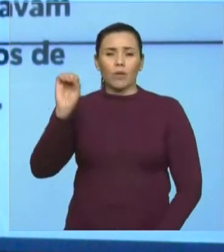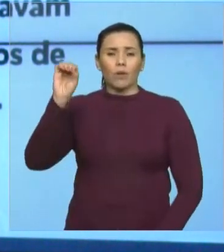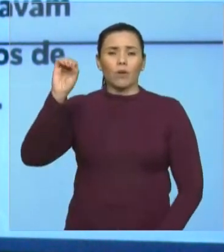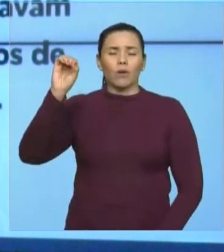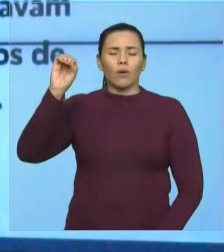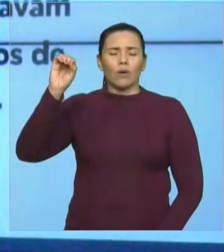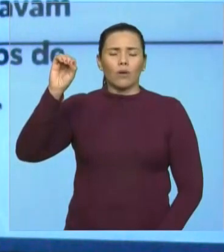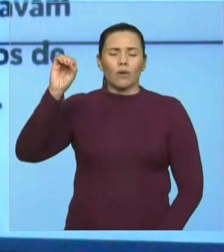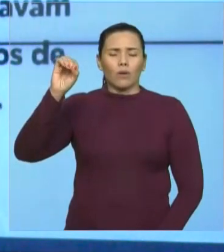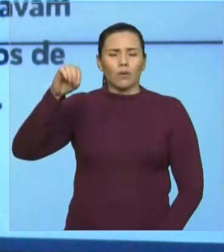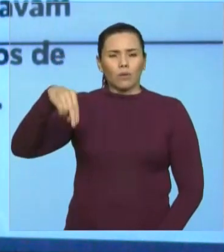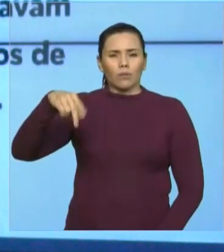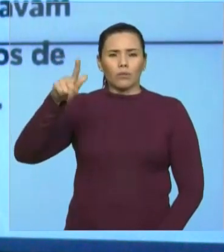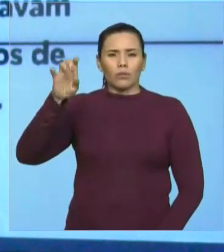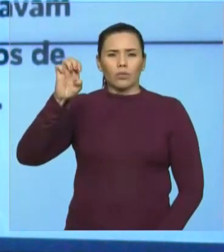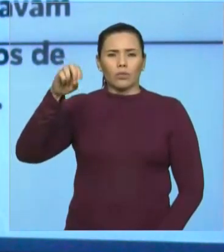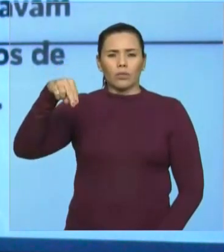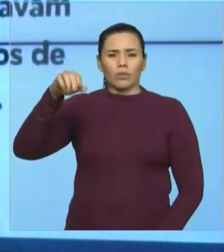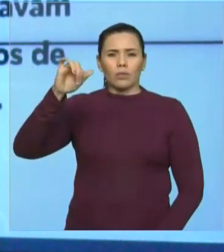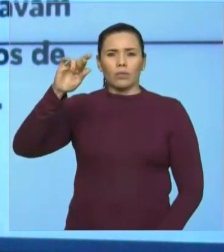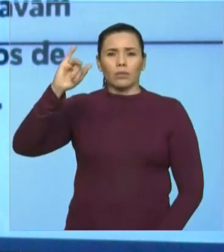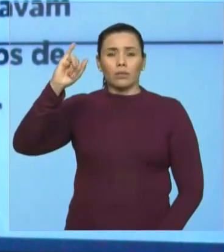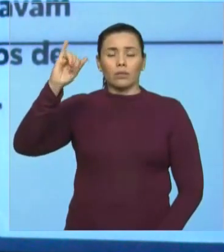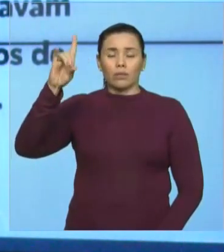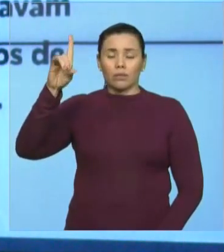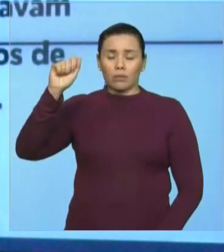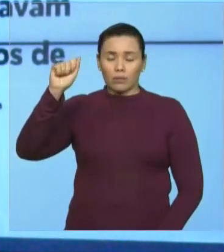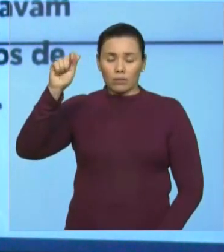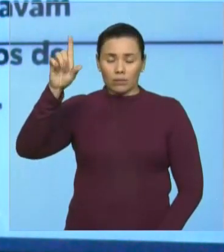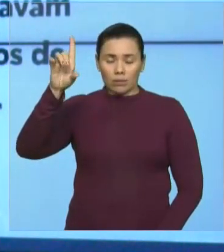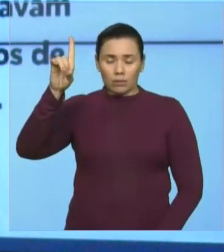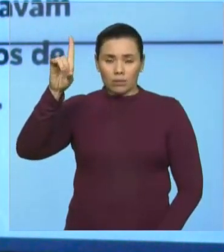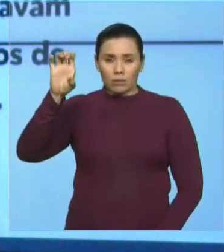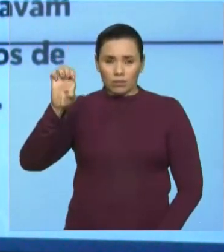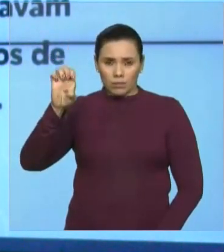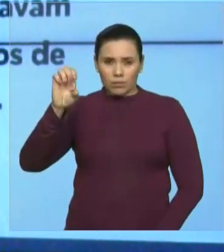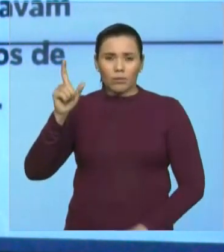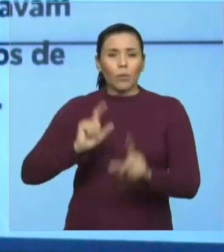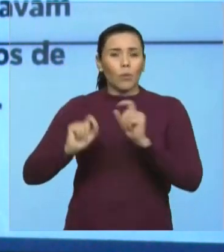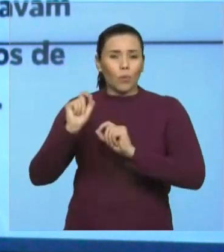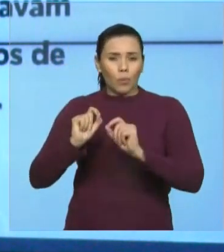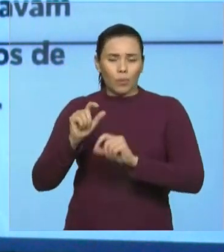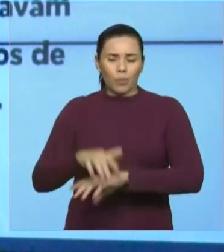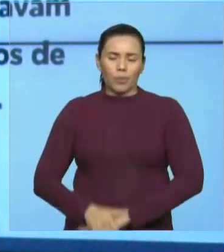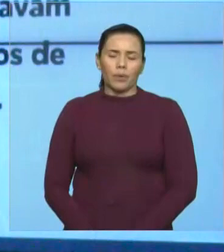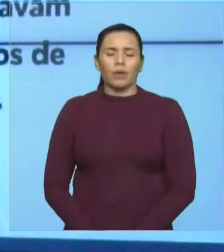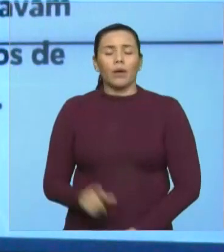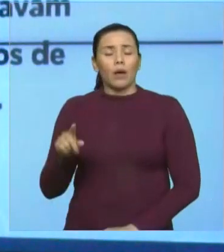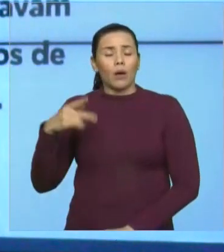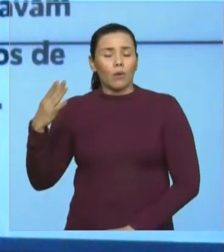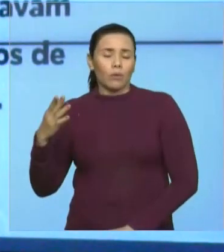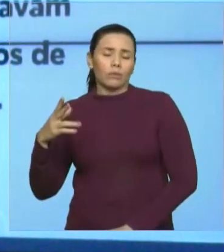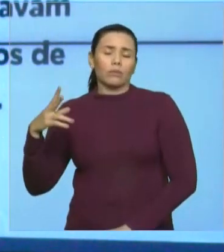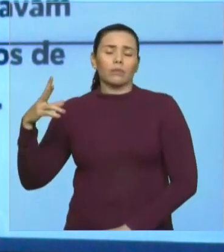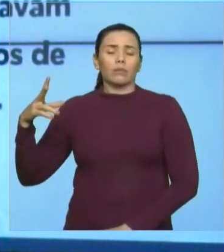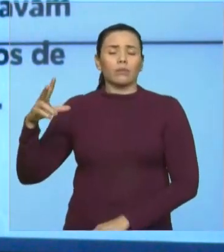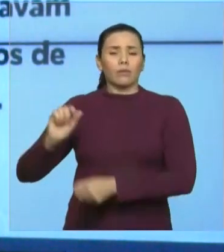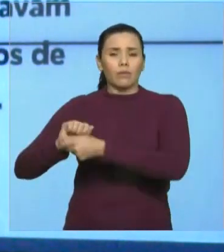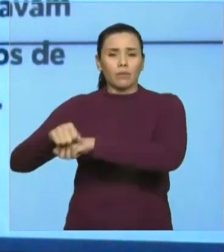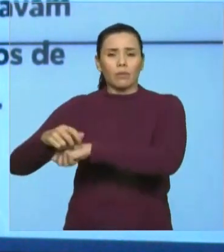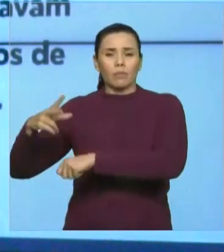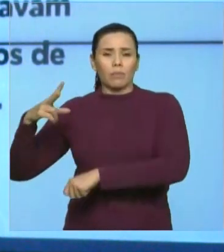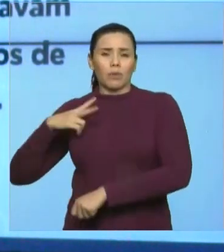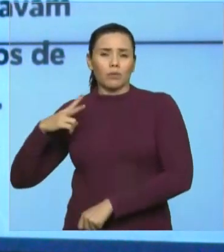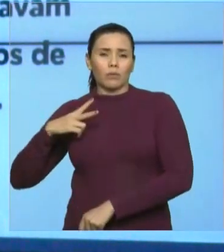está difícil, se sabe que vai ter o distanciamento da família quando faz o vestibular, por que que vai para tão longe? Porque você